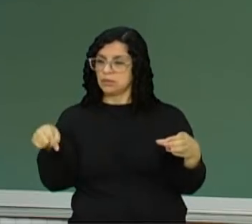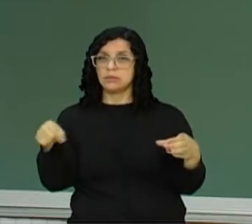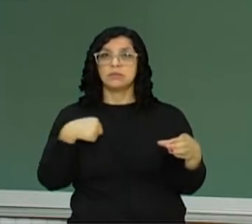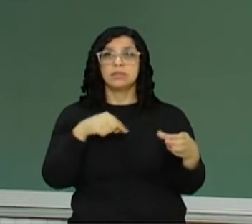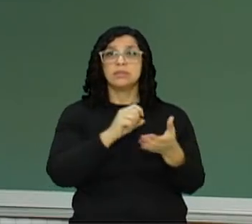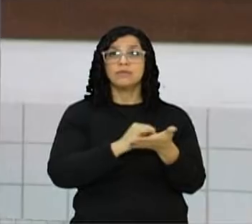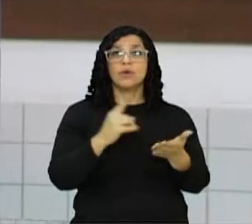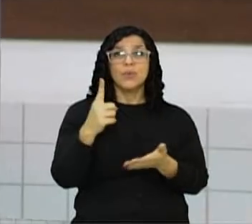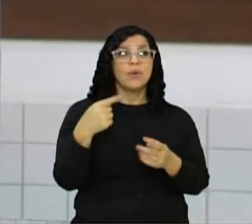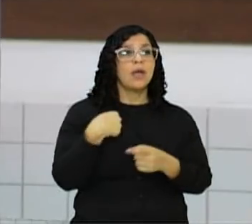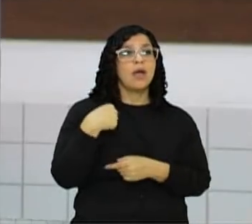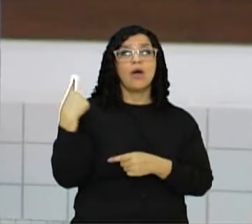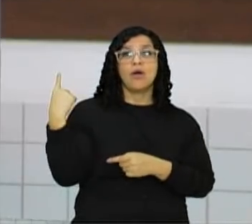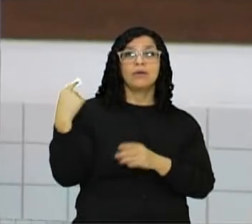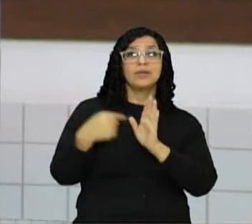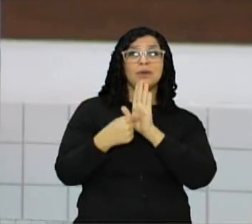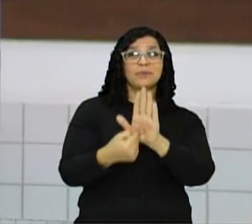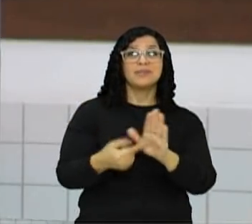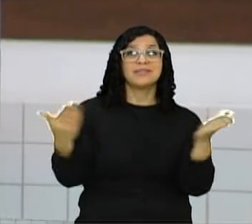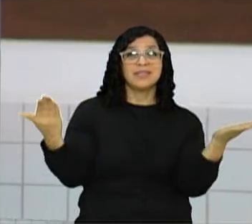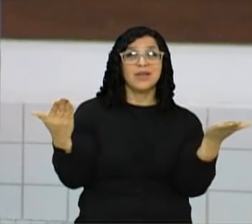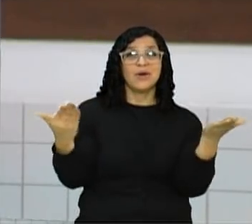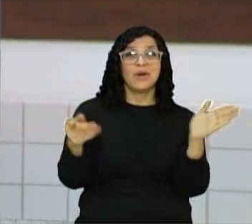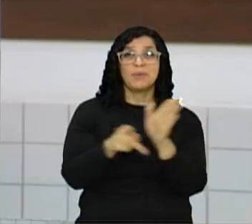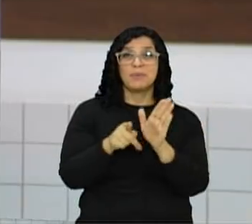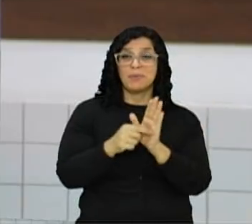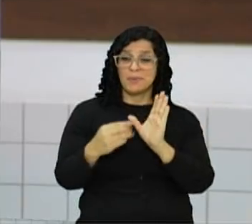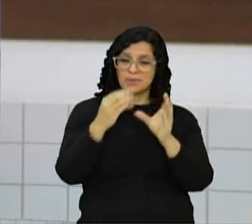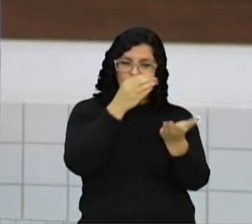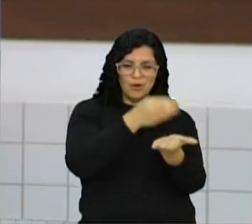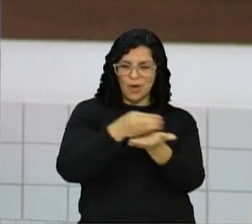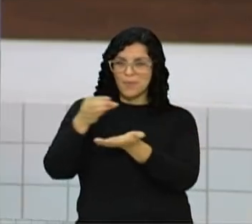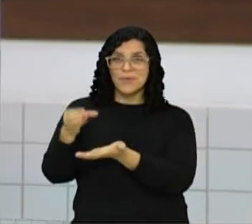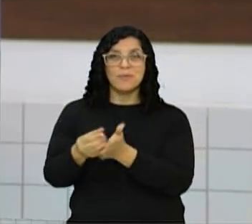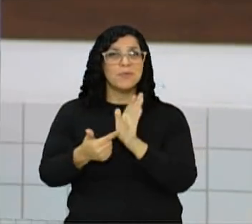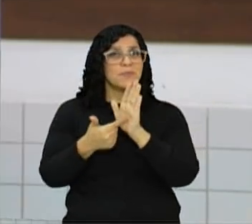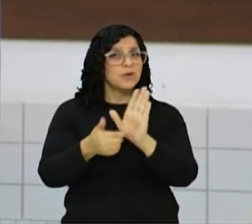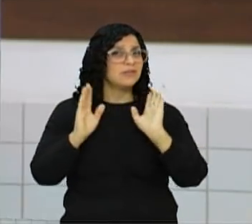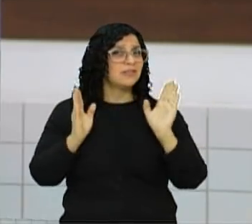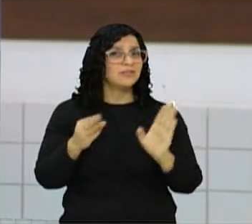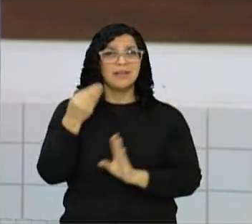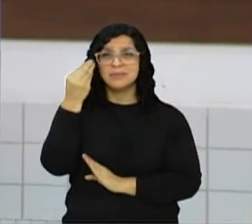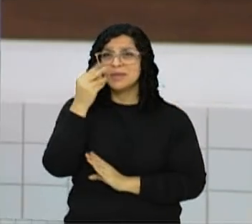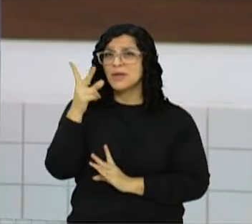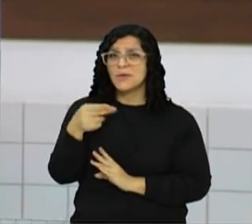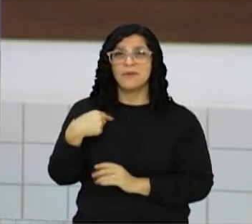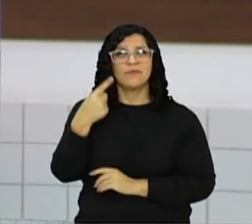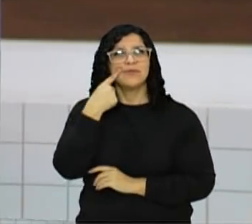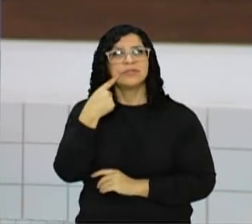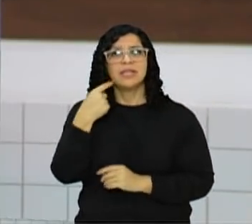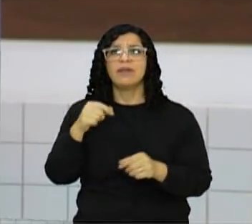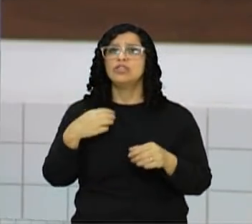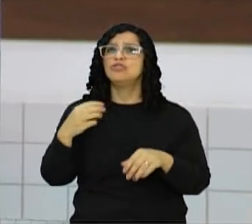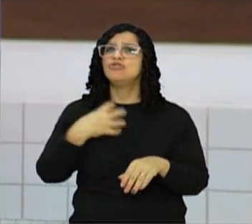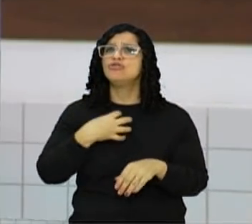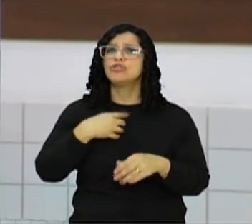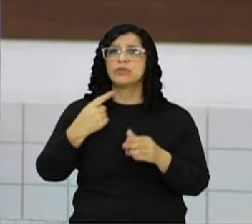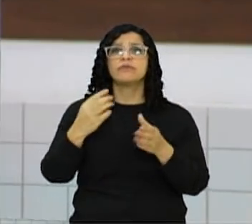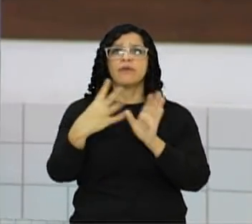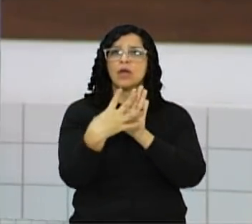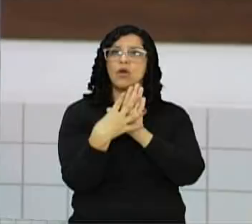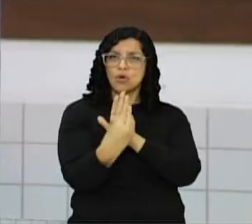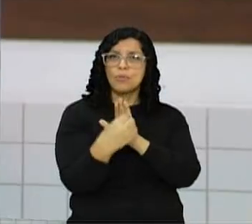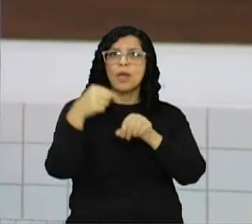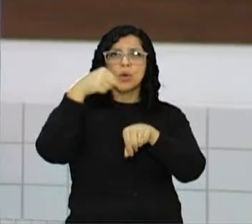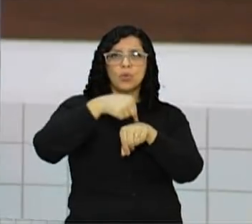essa atividade 1, é a mesma coisa que eu estou representando aqui na nossa bancada. Então, você vai copiar, eu vou dar